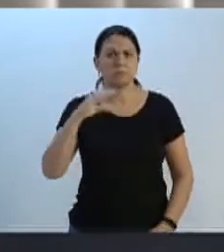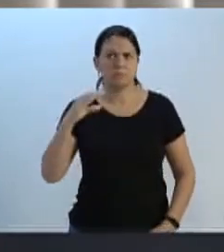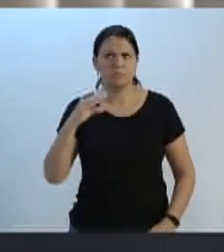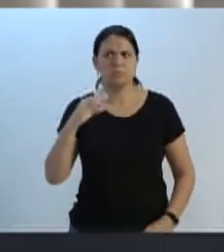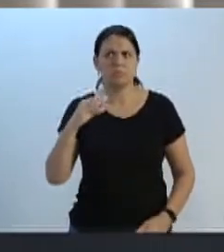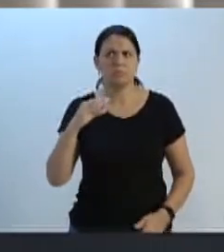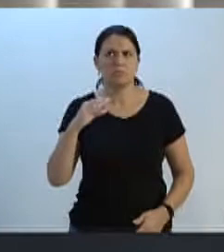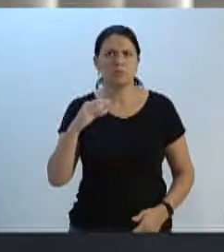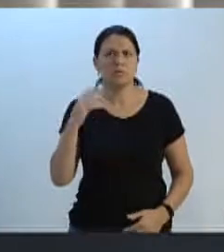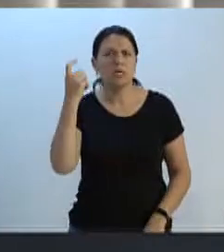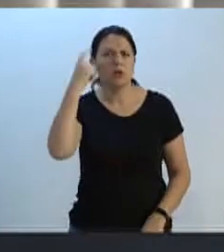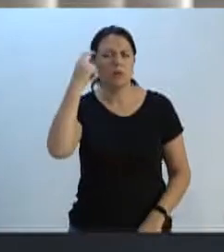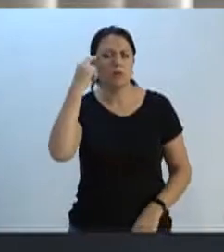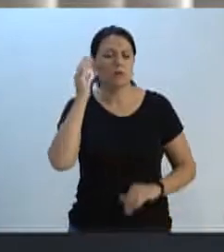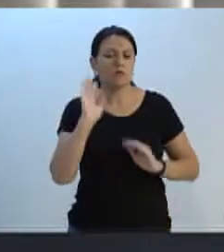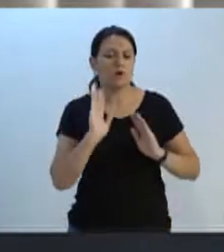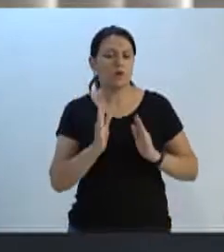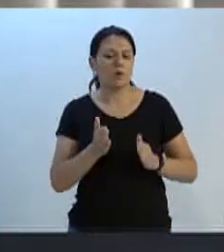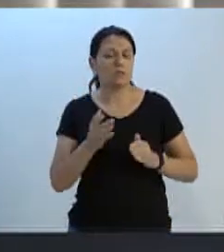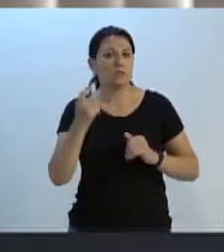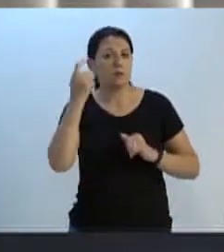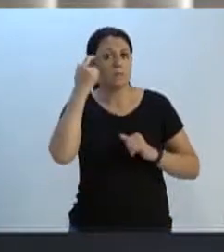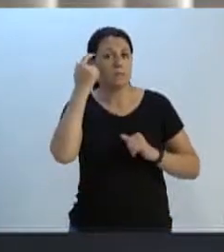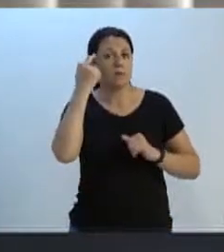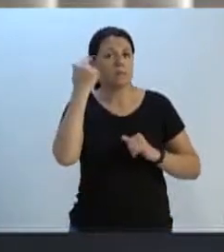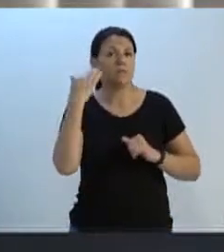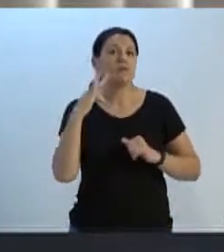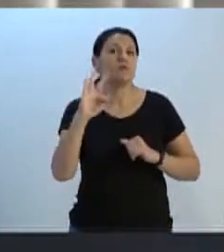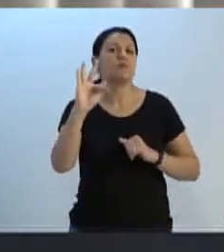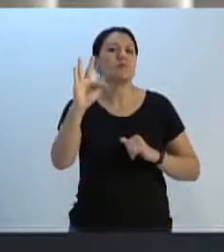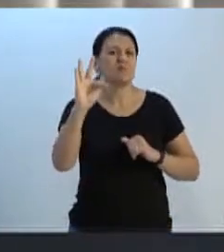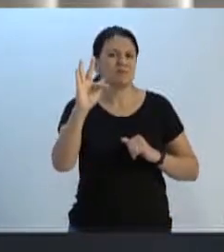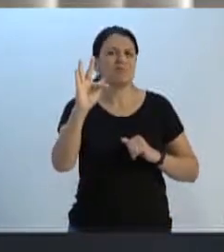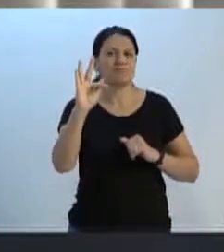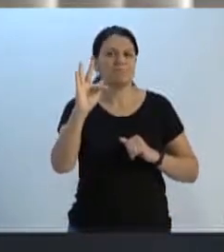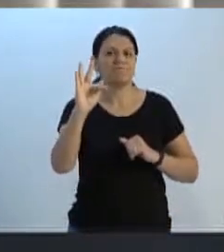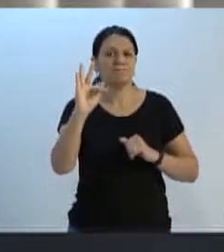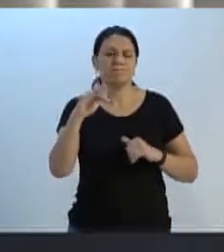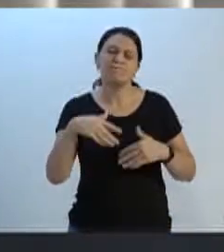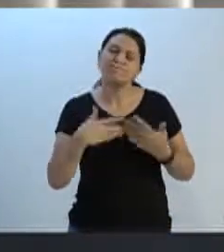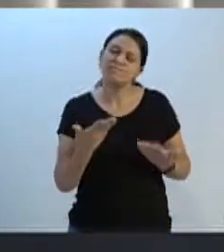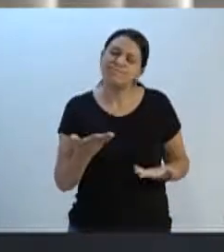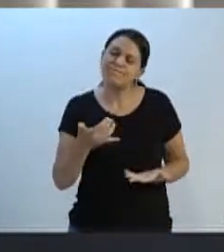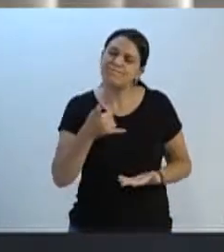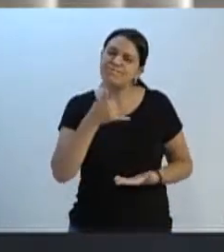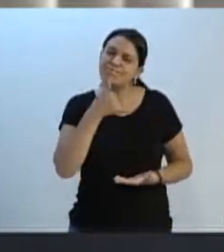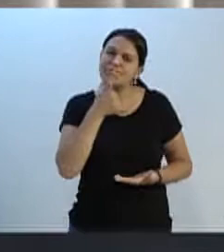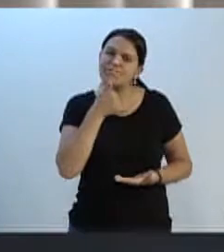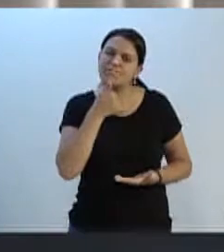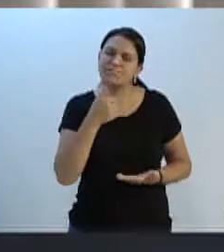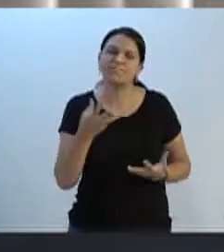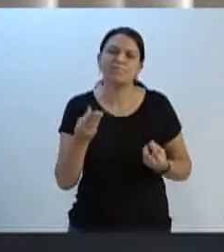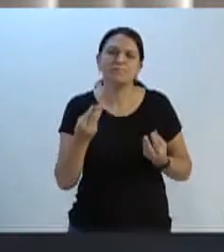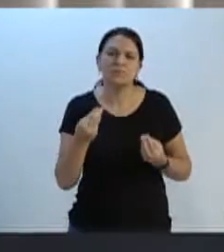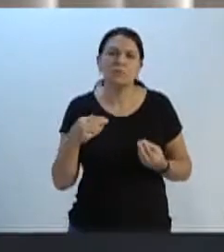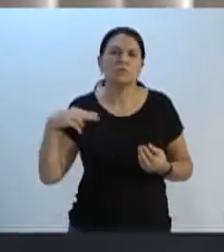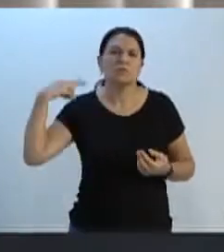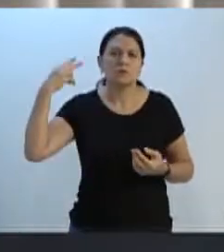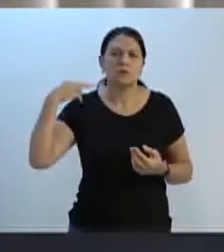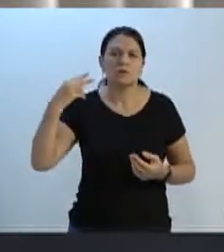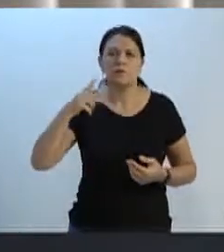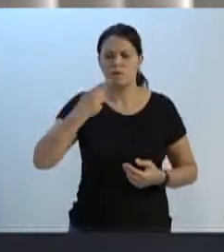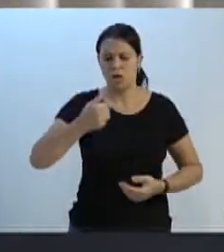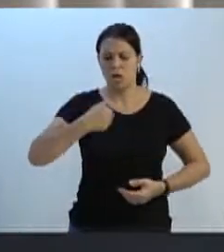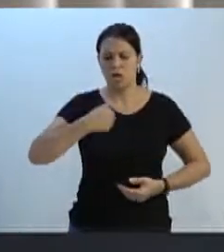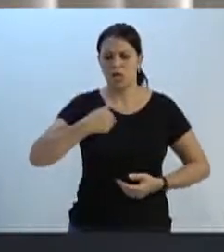que ele não pensava no hoje, ele pensava no amanhã. Infelizmente, muitos políticos que se dizem